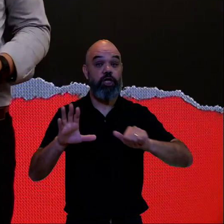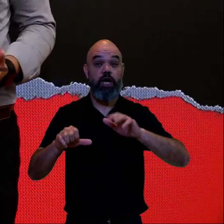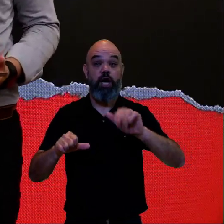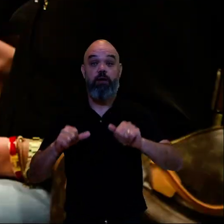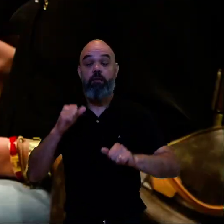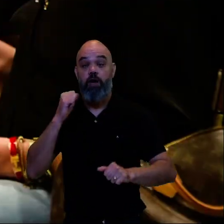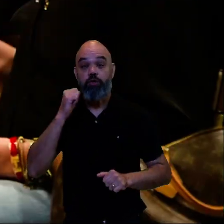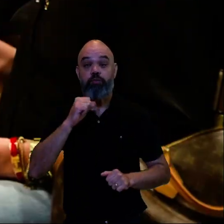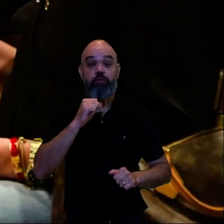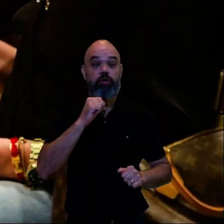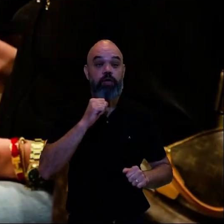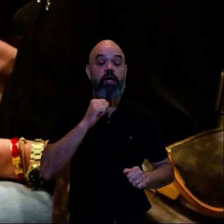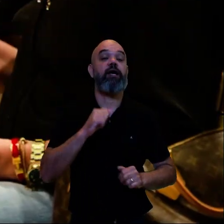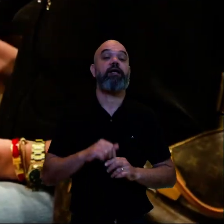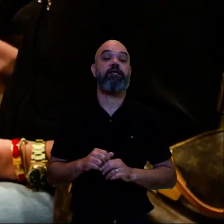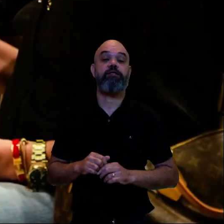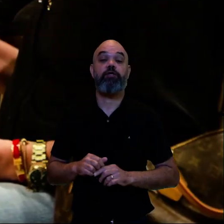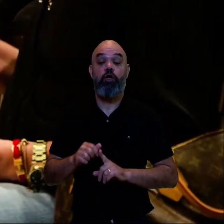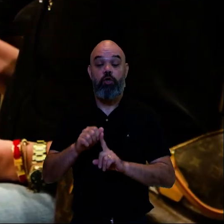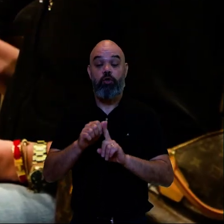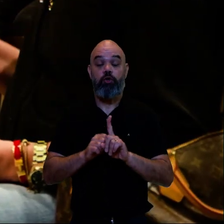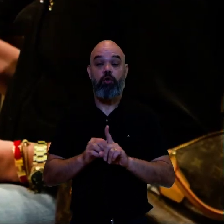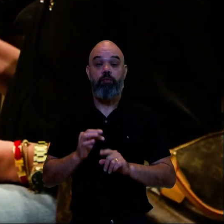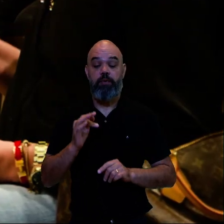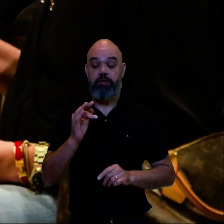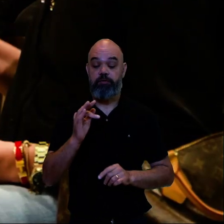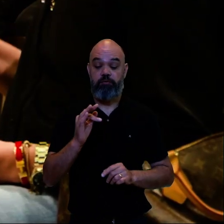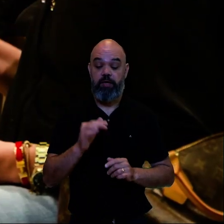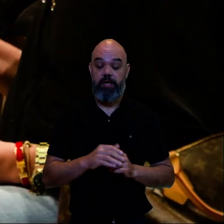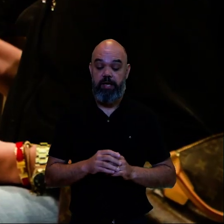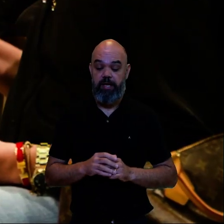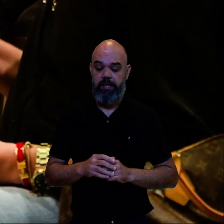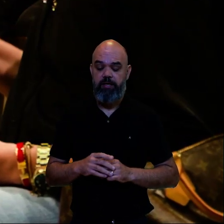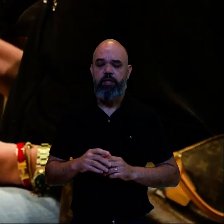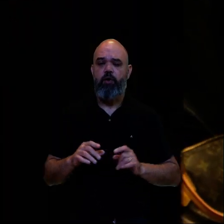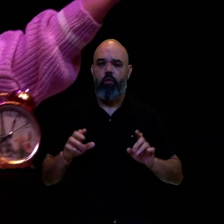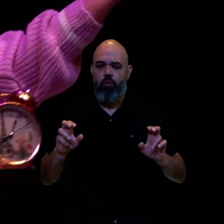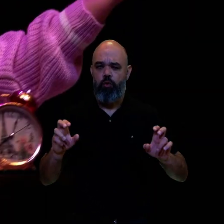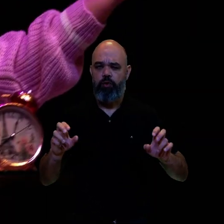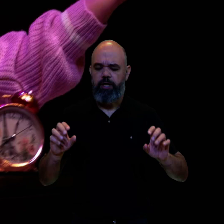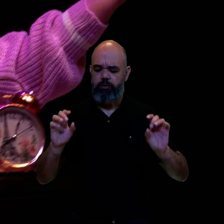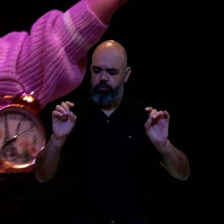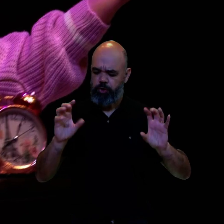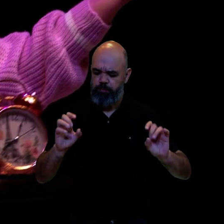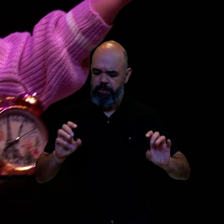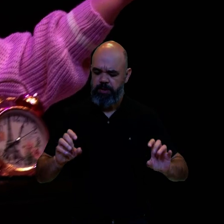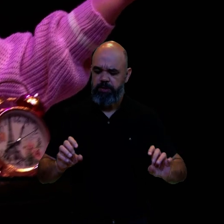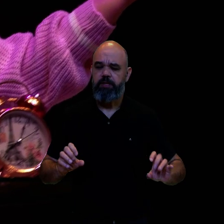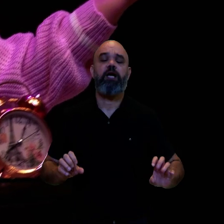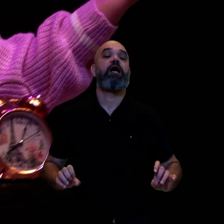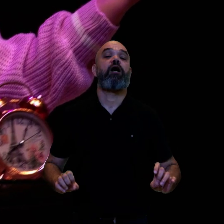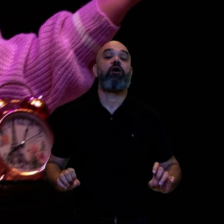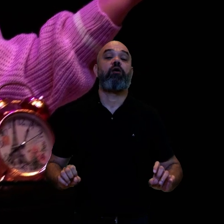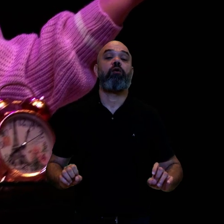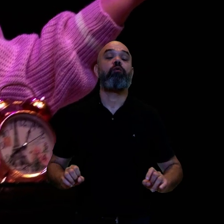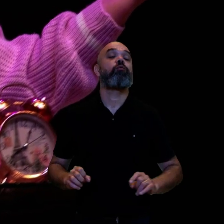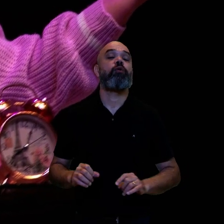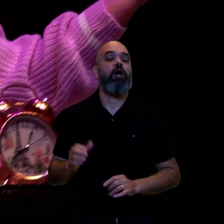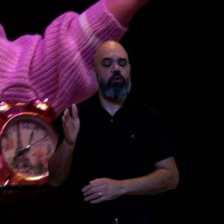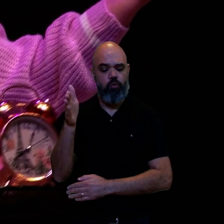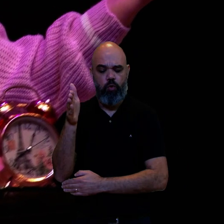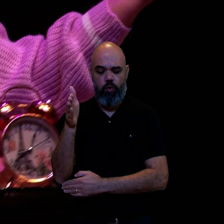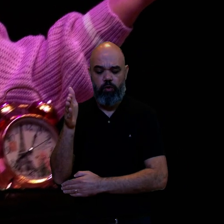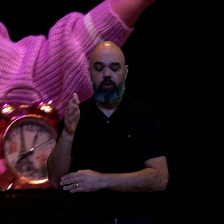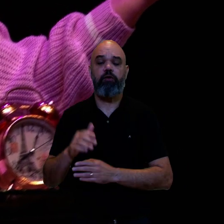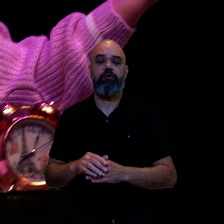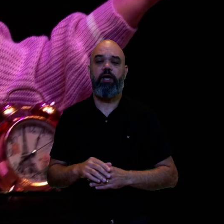mês que vem. Congresso de Mulheres Tremenda Graça. Vai ser um tempo muito especial lá em Santa Catarina, no Hotel Montes, um lugar